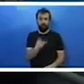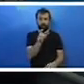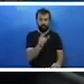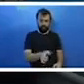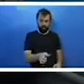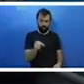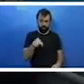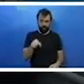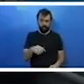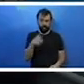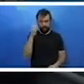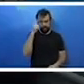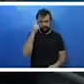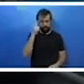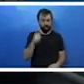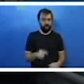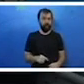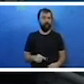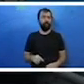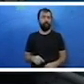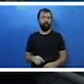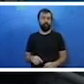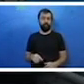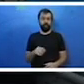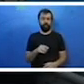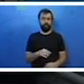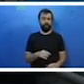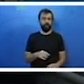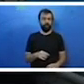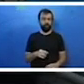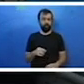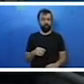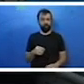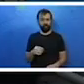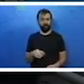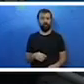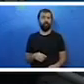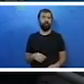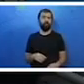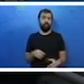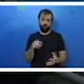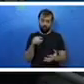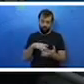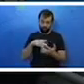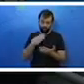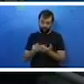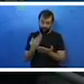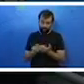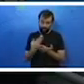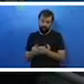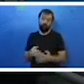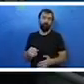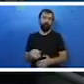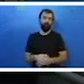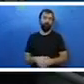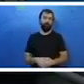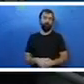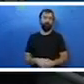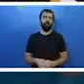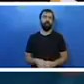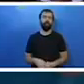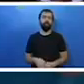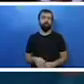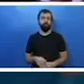eles sabiam que eles poderiam fazer isso aqui no Brasil também e se livrar das garras da coroa. Então, era isso que eles tentavam